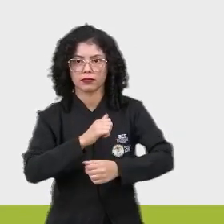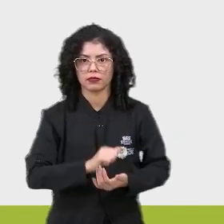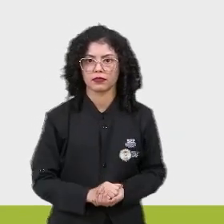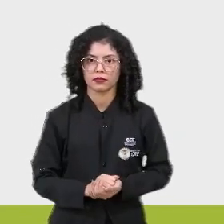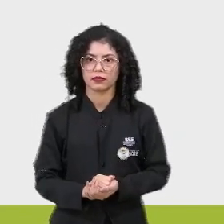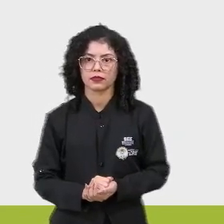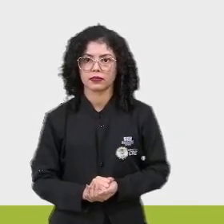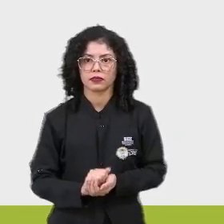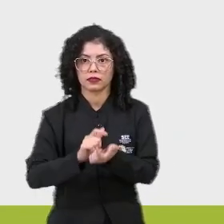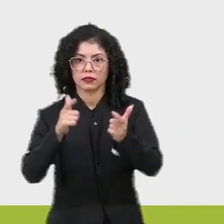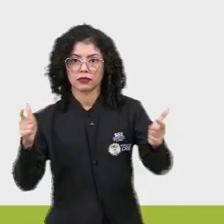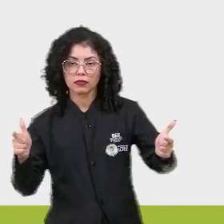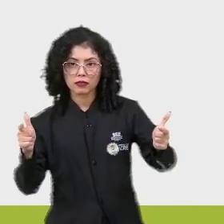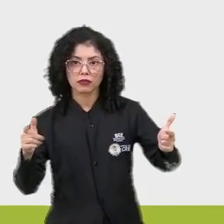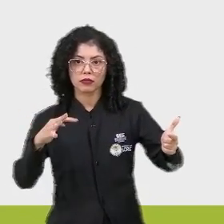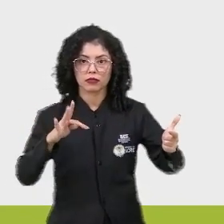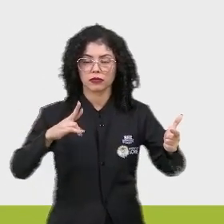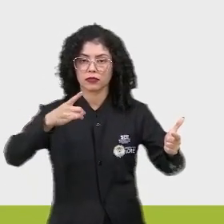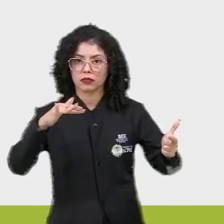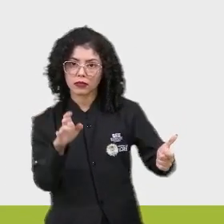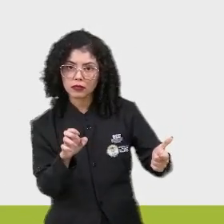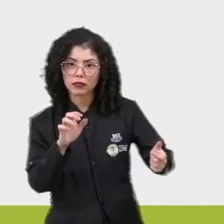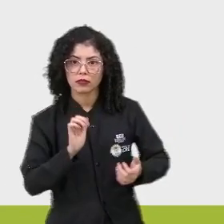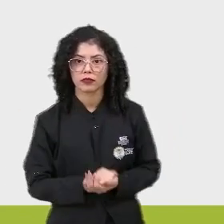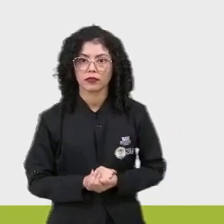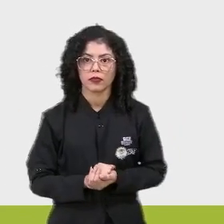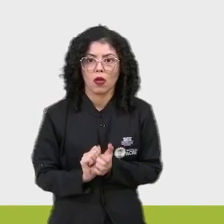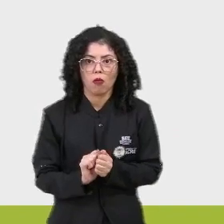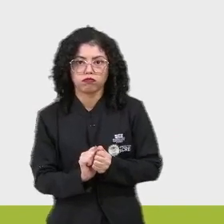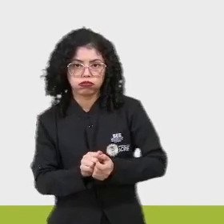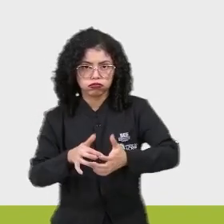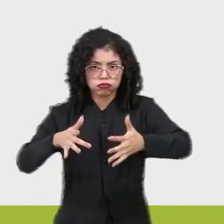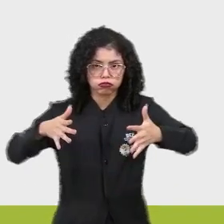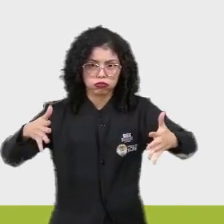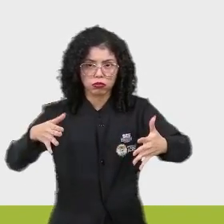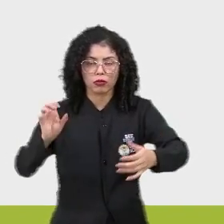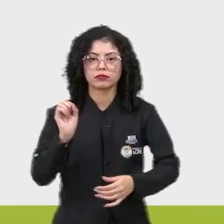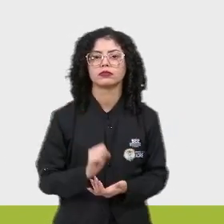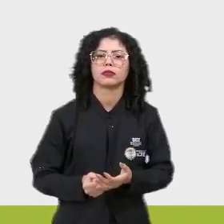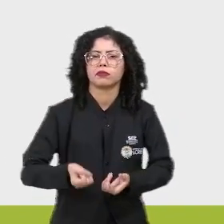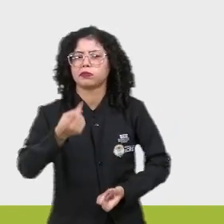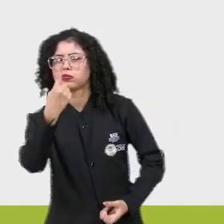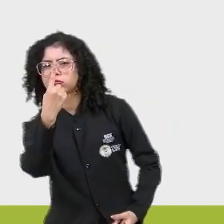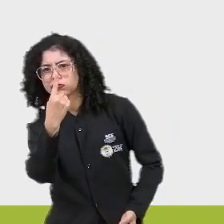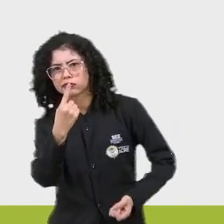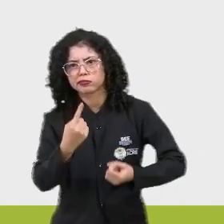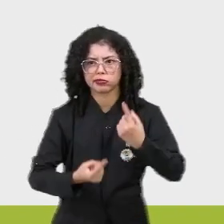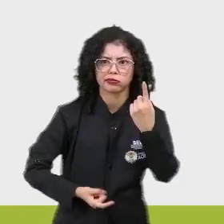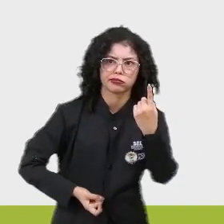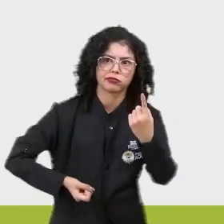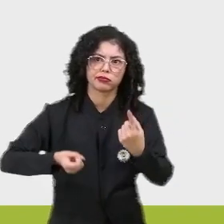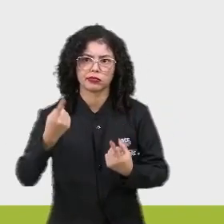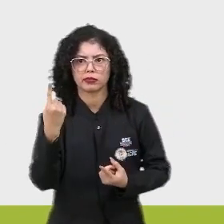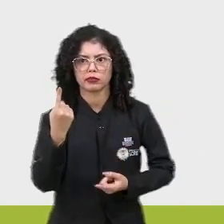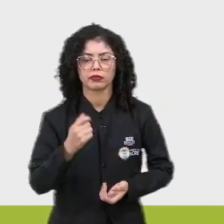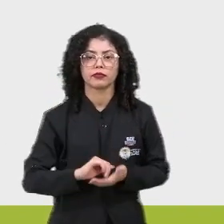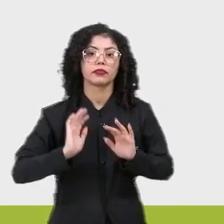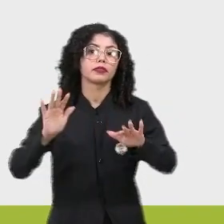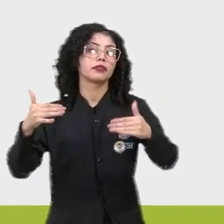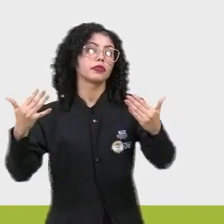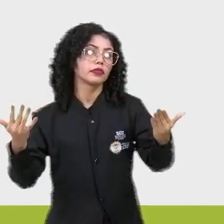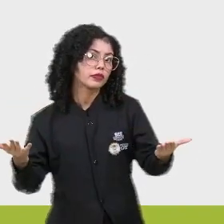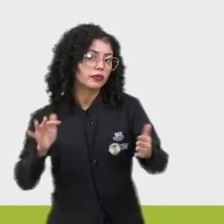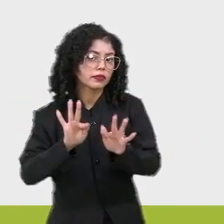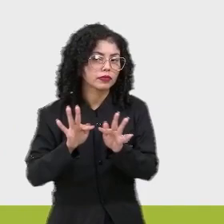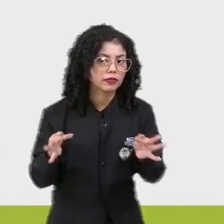metais. D, tamanho e toxicidade. E, abundância e raridade. Essa questão ela é